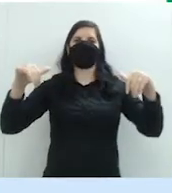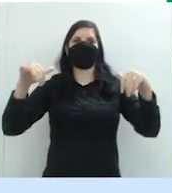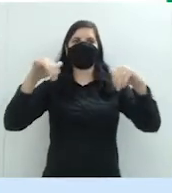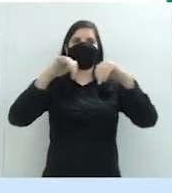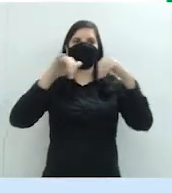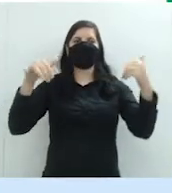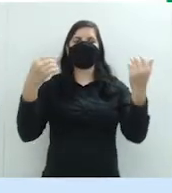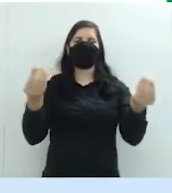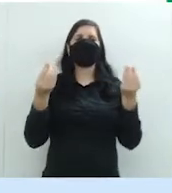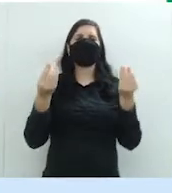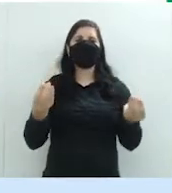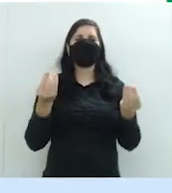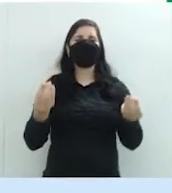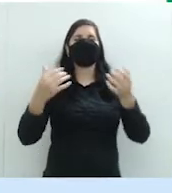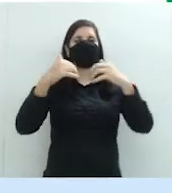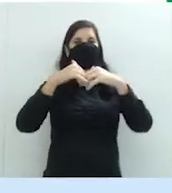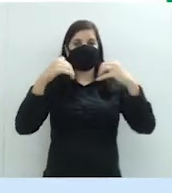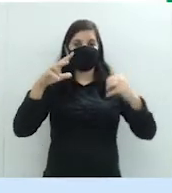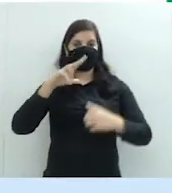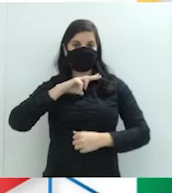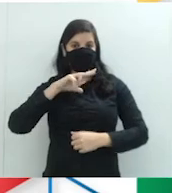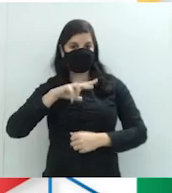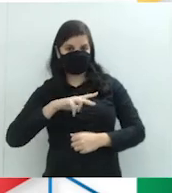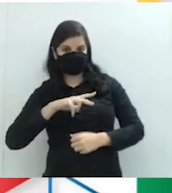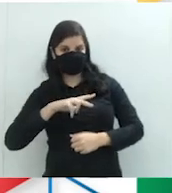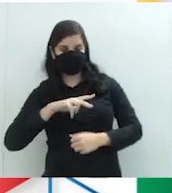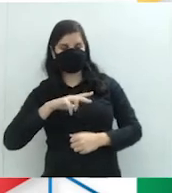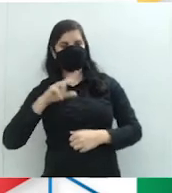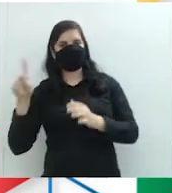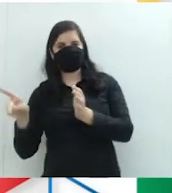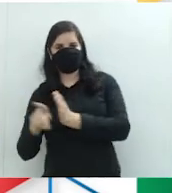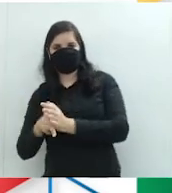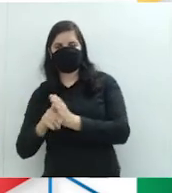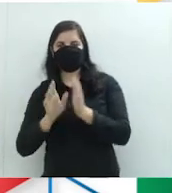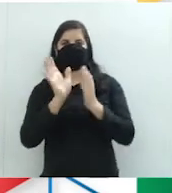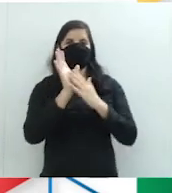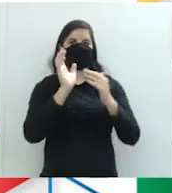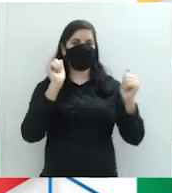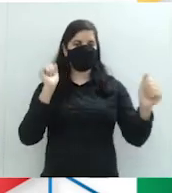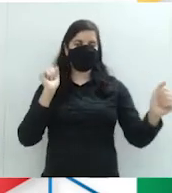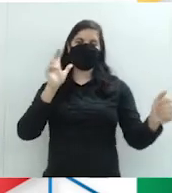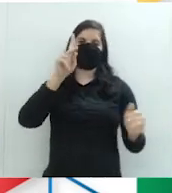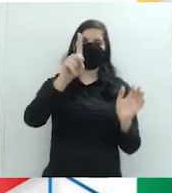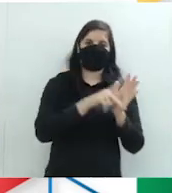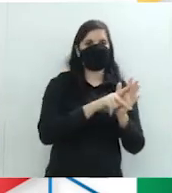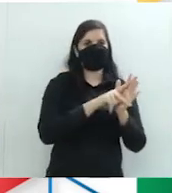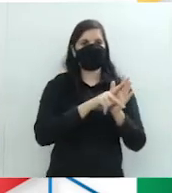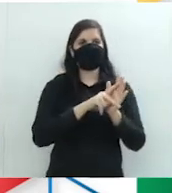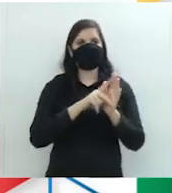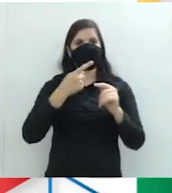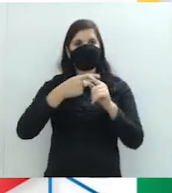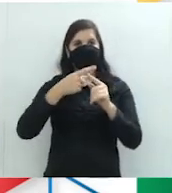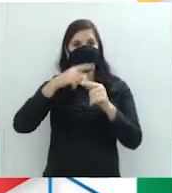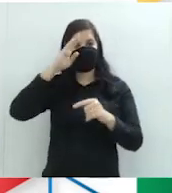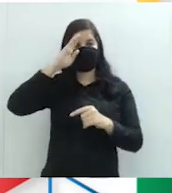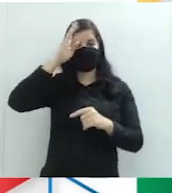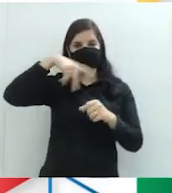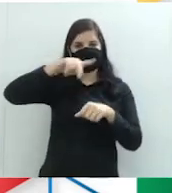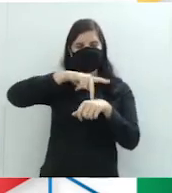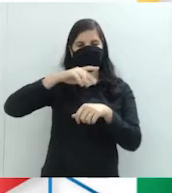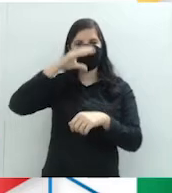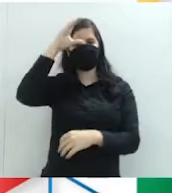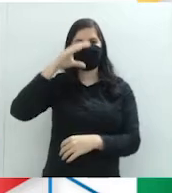Divide simplesmente para Portugal e Espanha, que eram os principais países, né, católicos, né, maior influência do catolicismo,